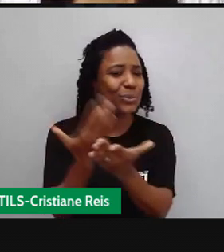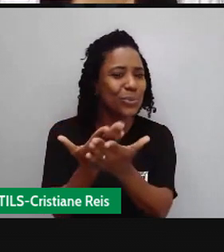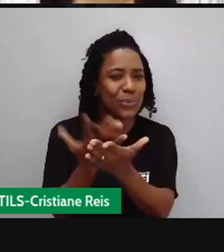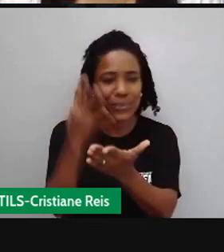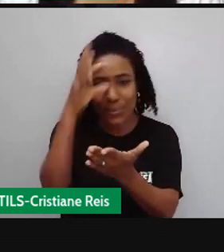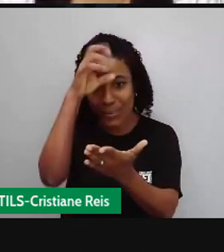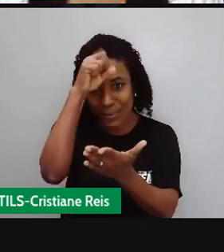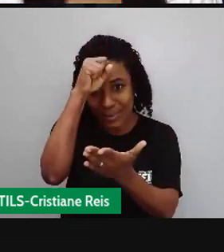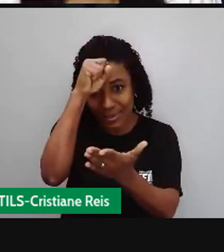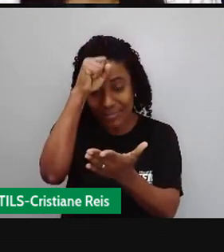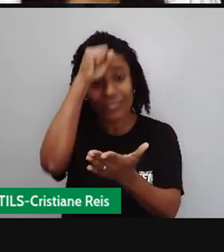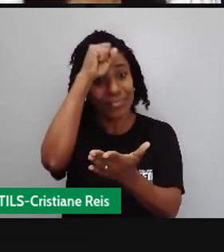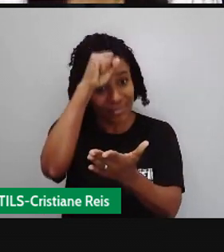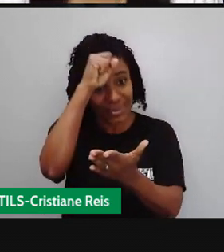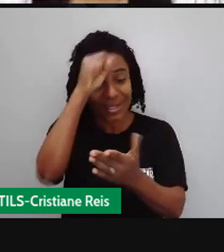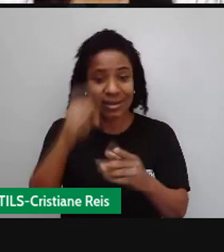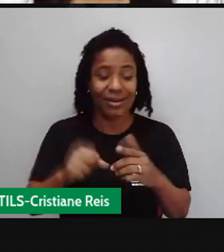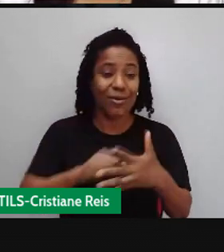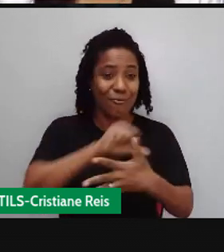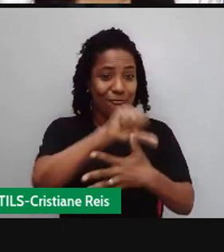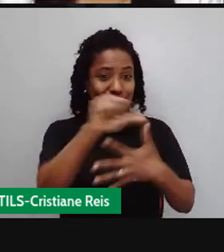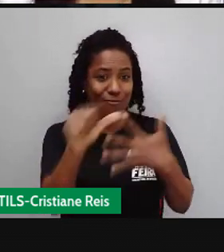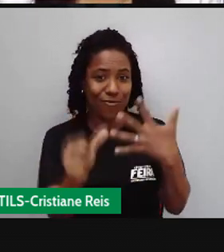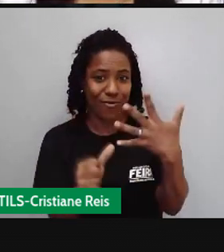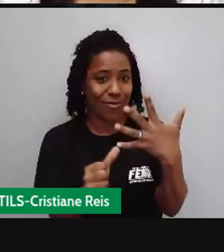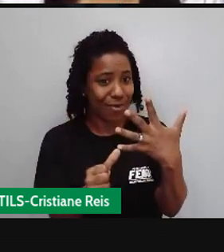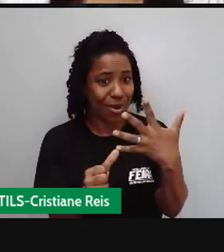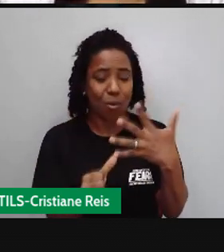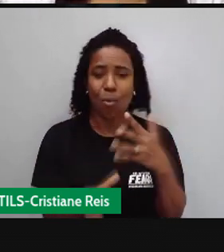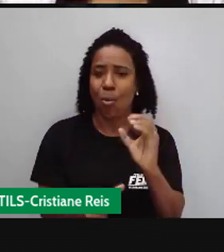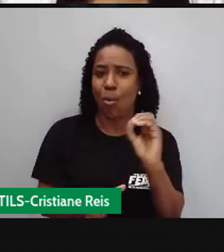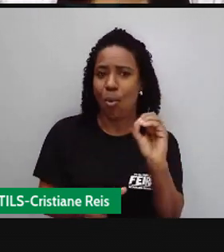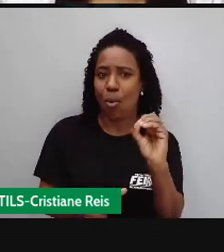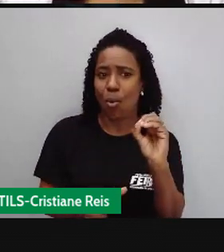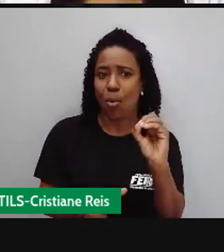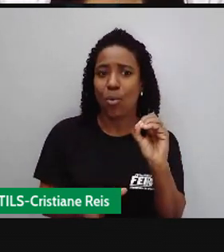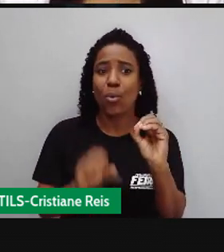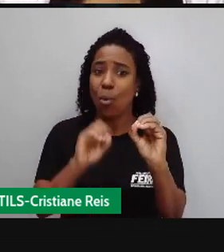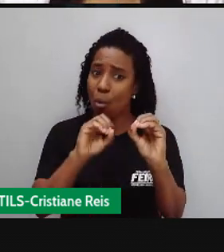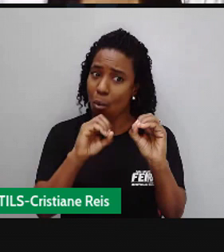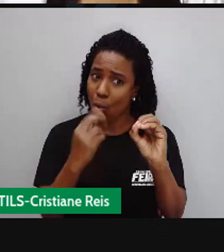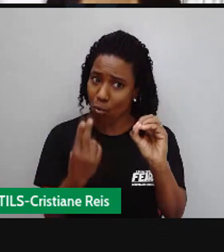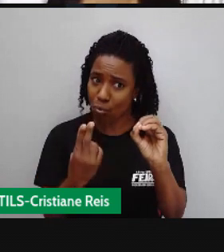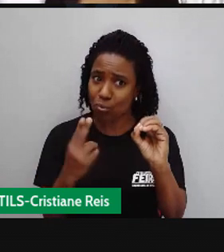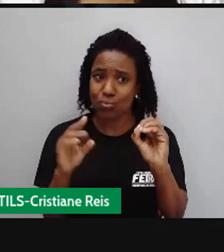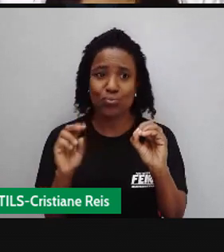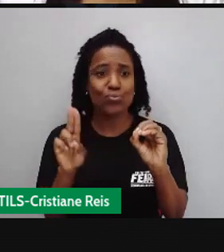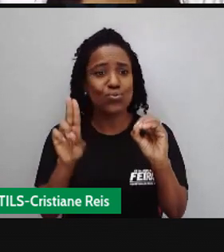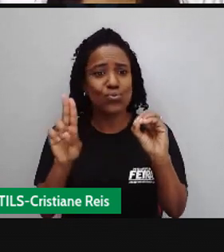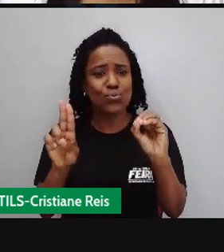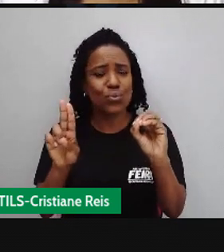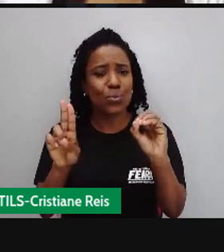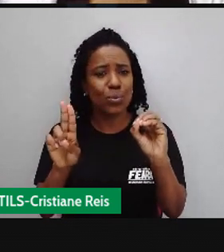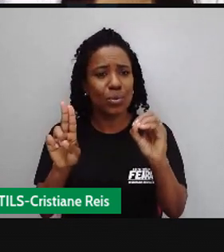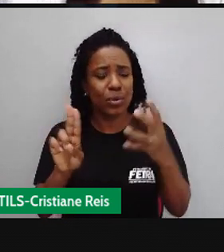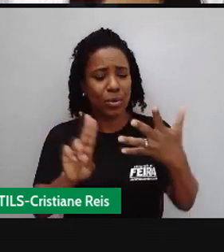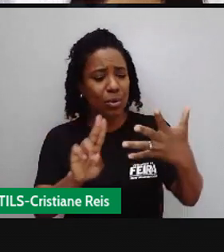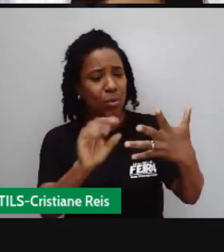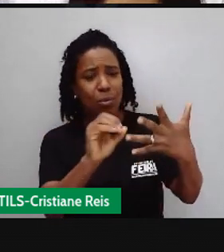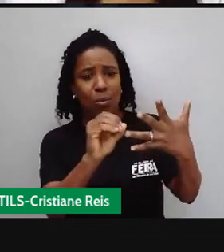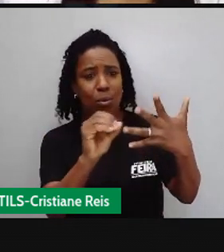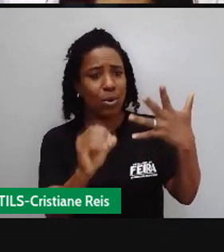sobre o emprego do O ou do U. Você já percebeu aí que algumas palavras que a